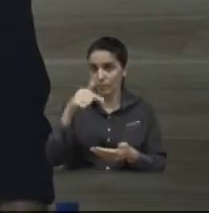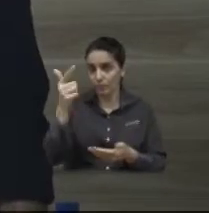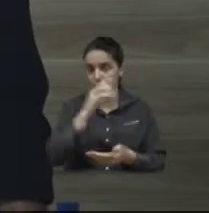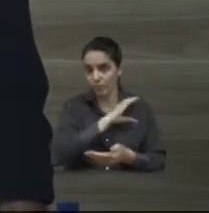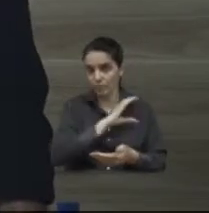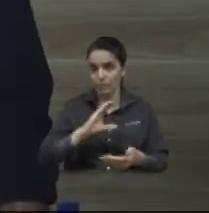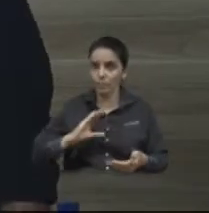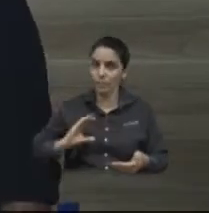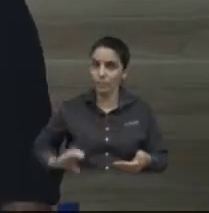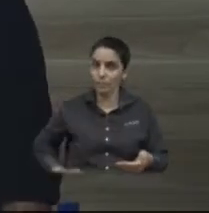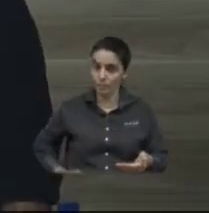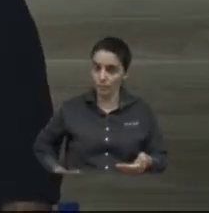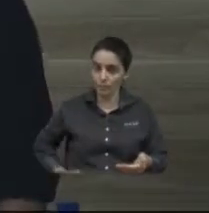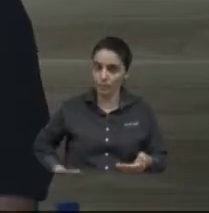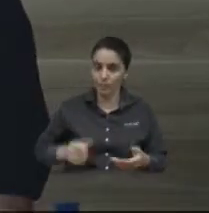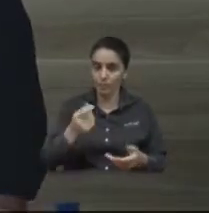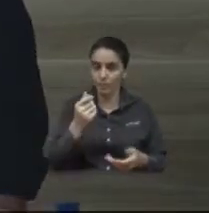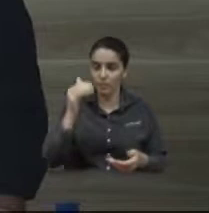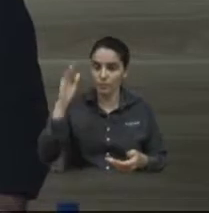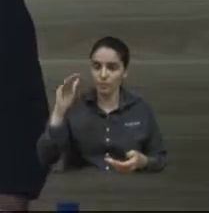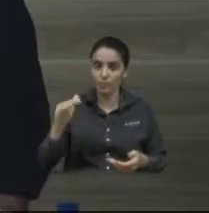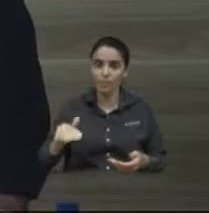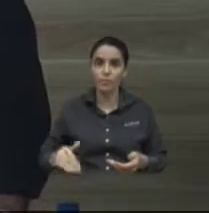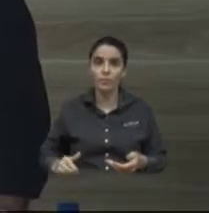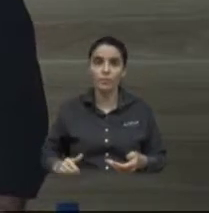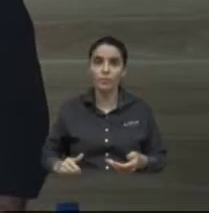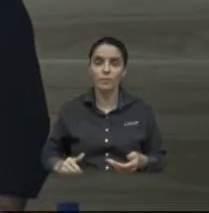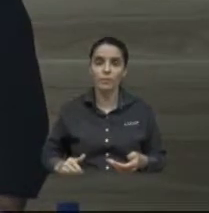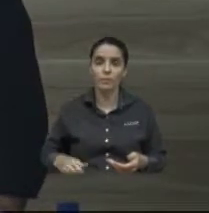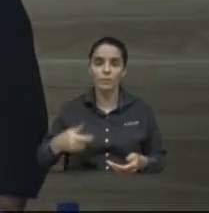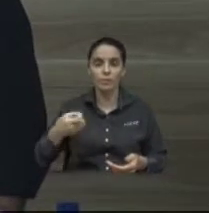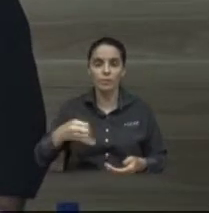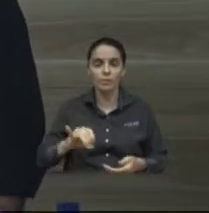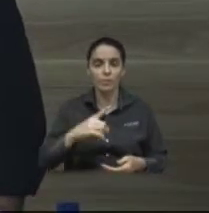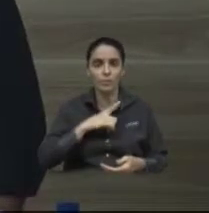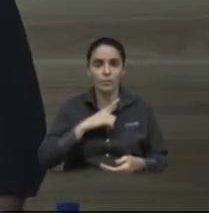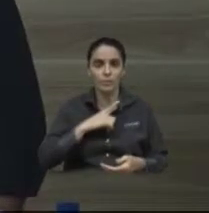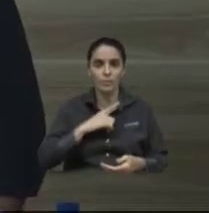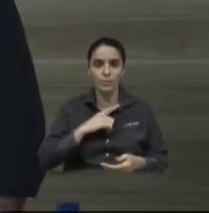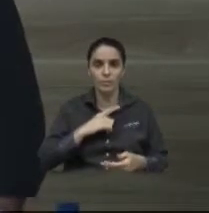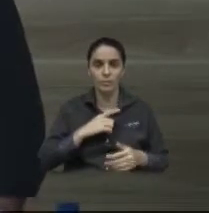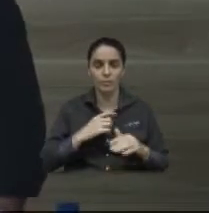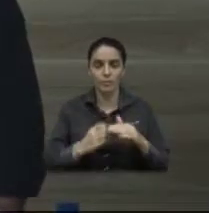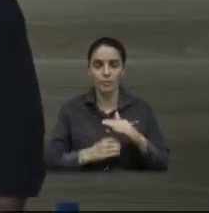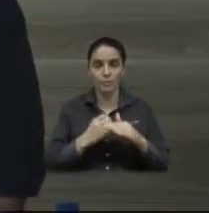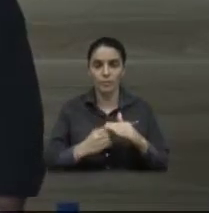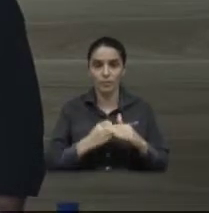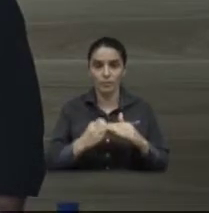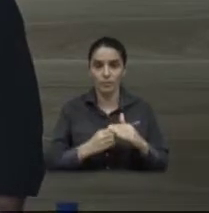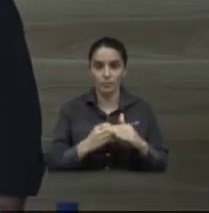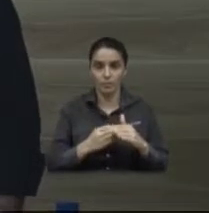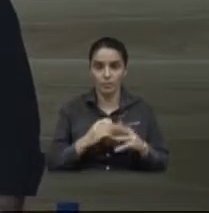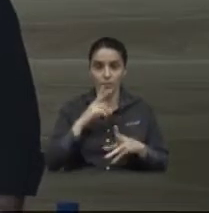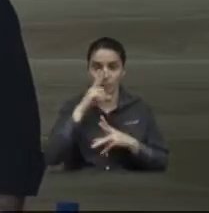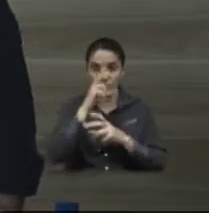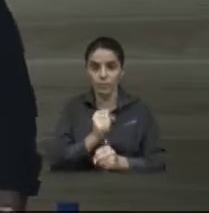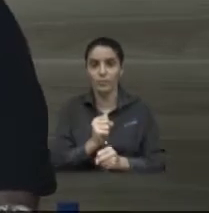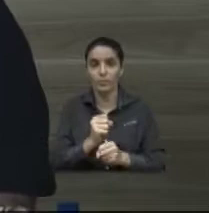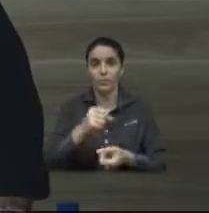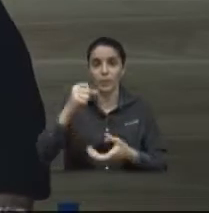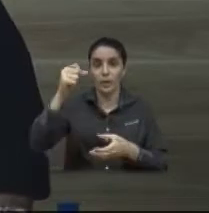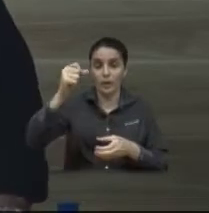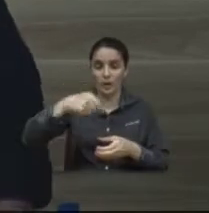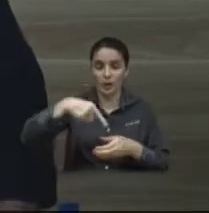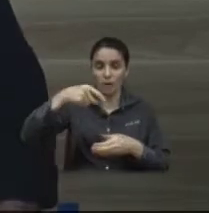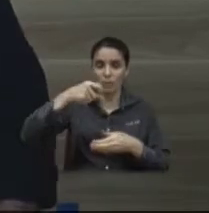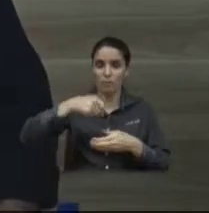gente quer que tenha uma indústria, um comércio forte no país, primeiro a gente tem que falar de imposto, de alíquota, que uma indústria que